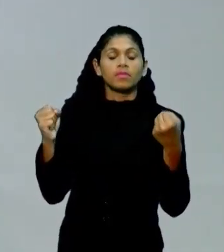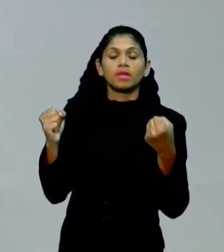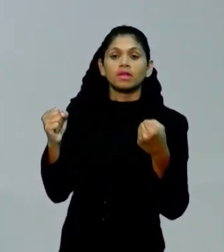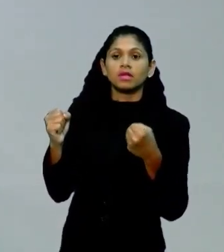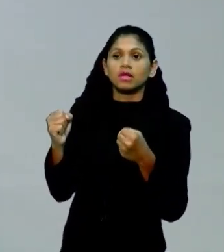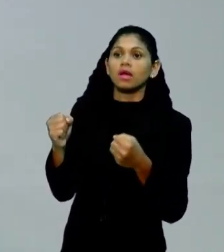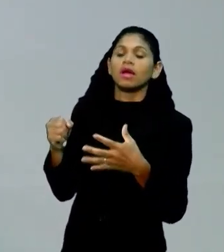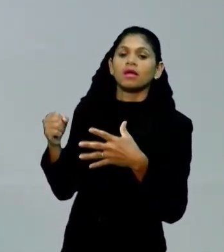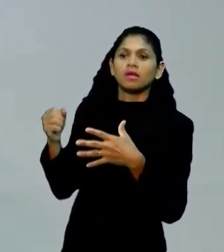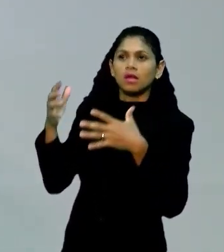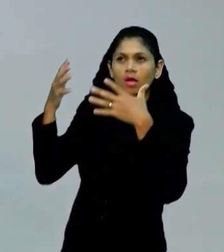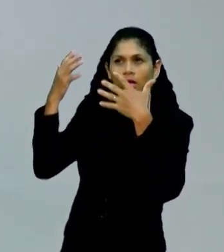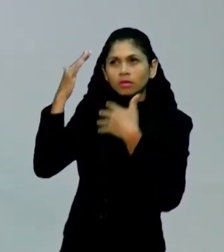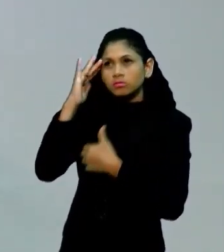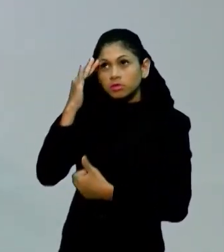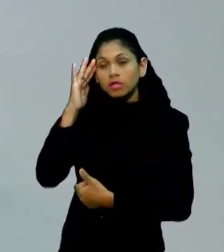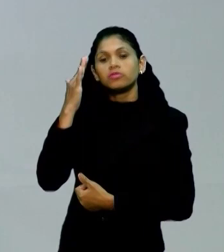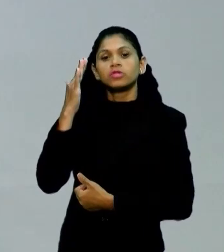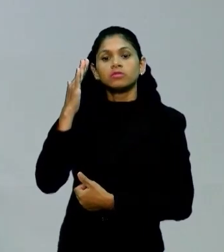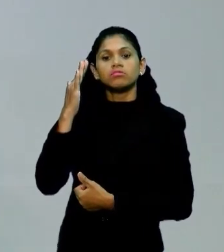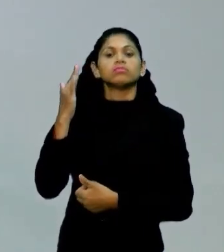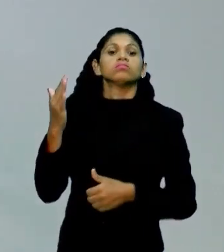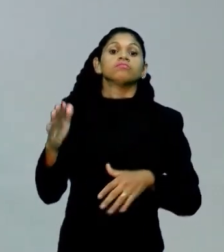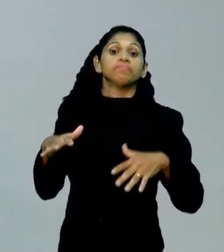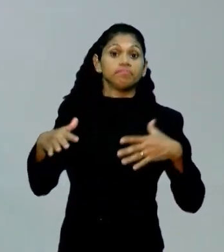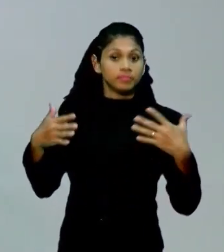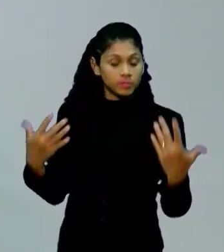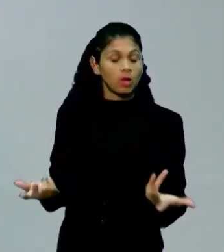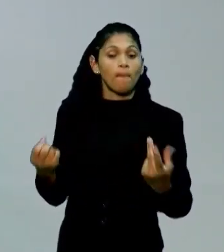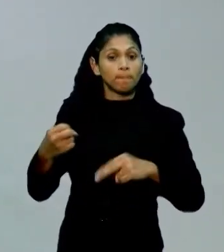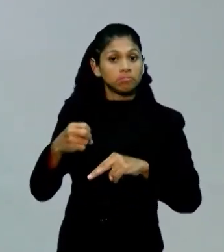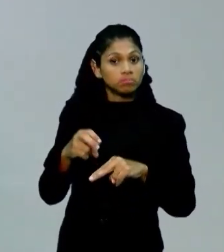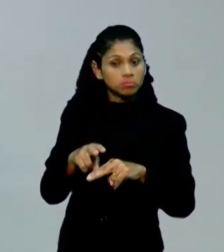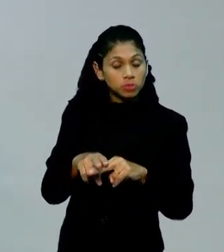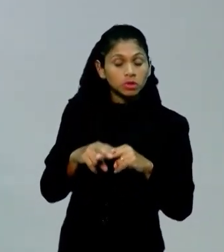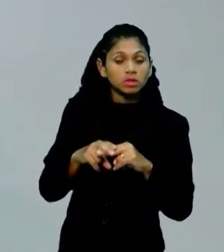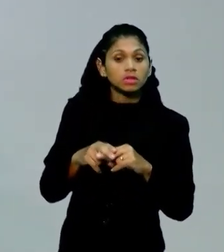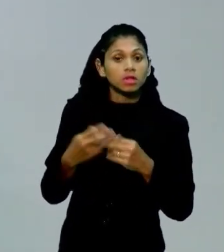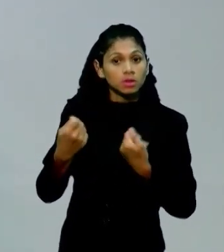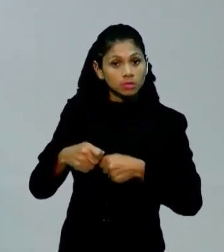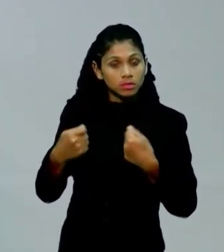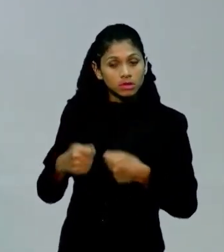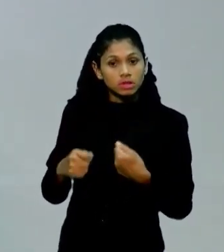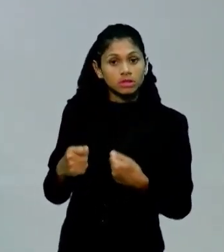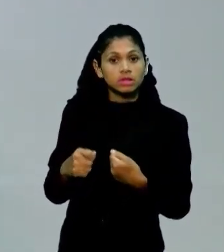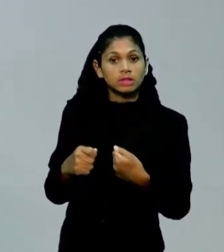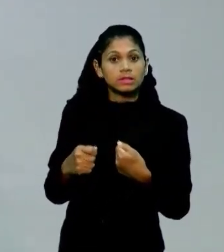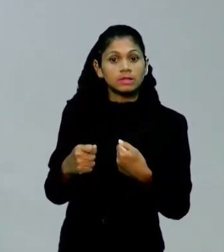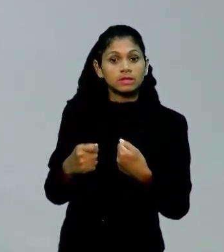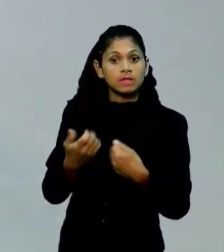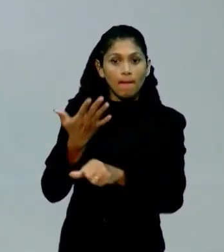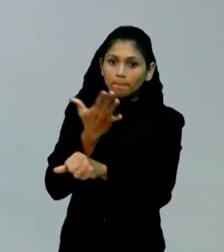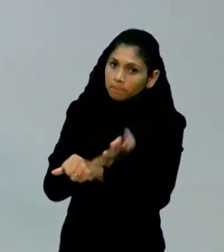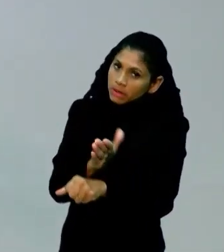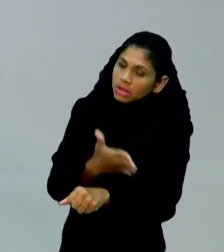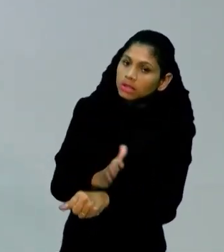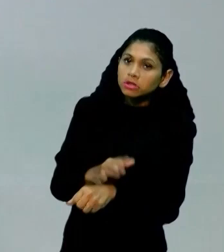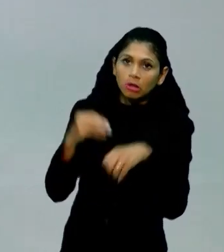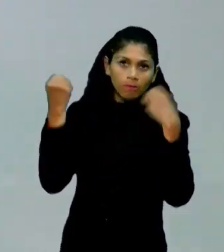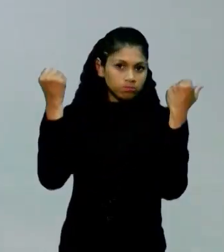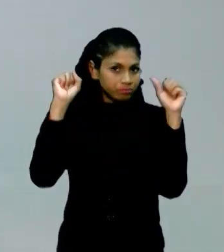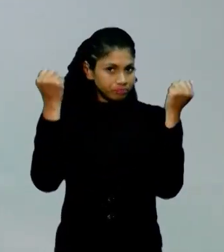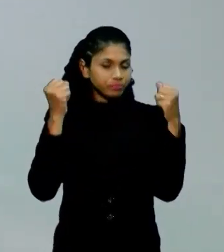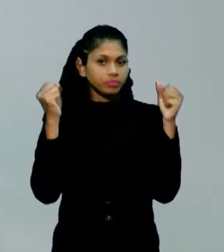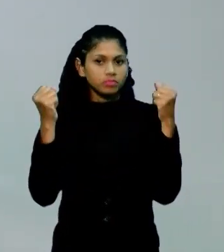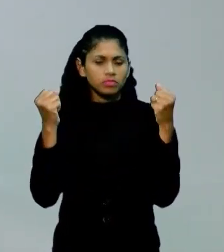na prática a aula de Educação Física ela é prática ah Professor a gente vai paraa quadra hoje por quê Porque você quer dizer eu sei jogar bola